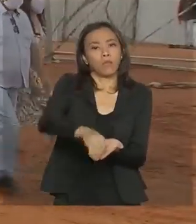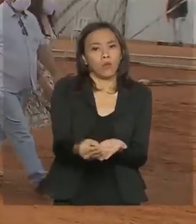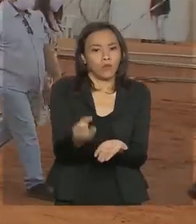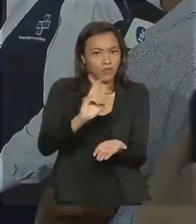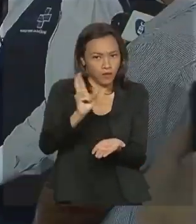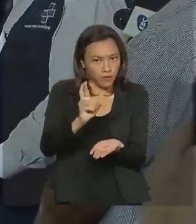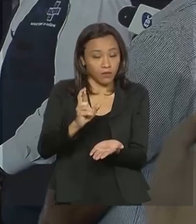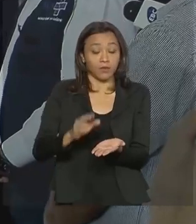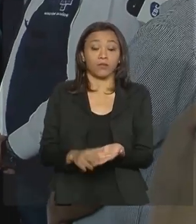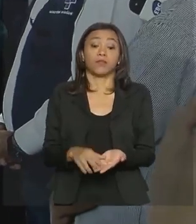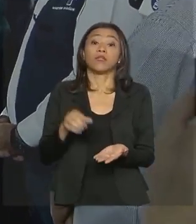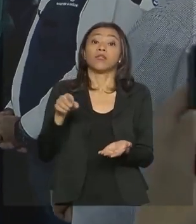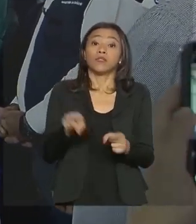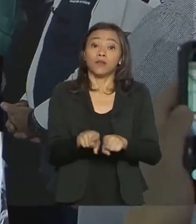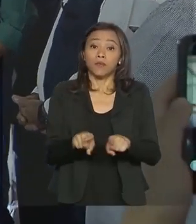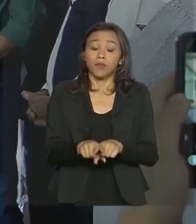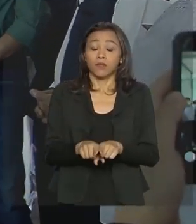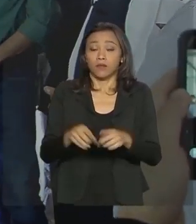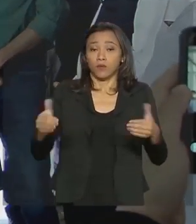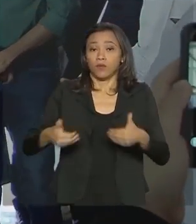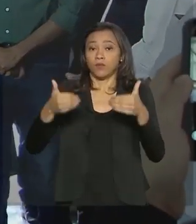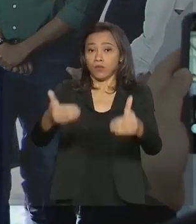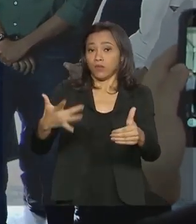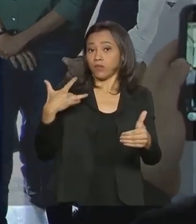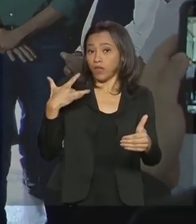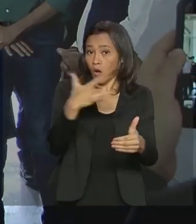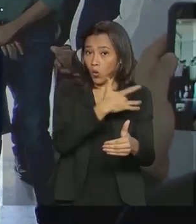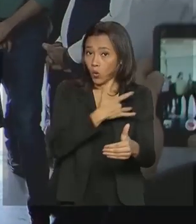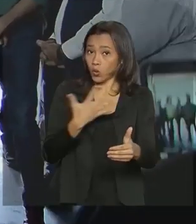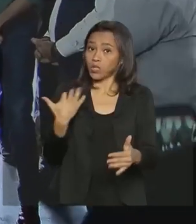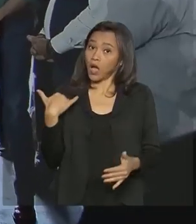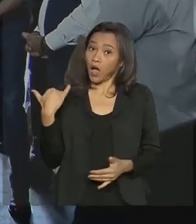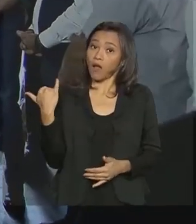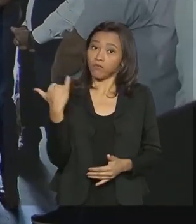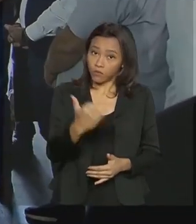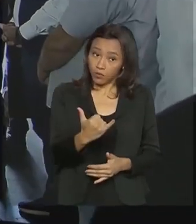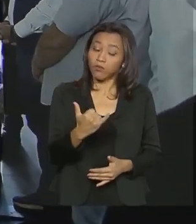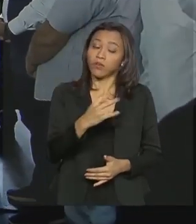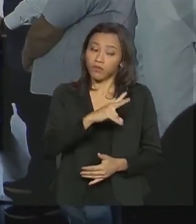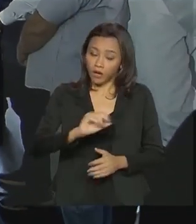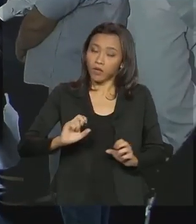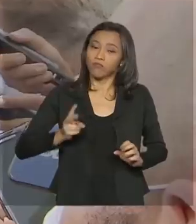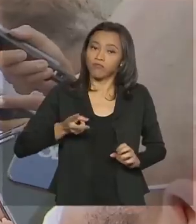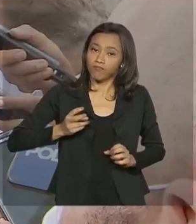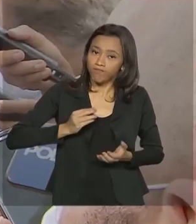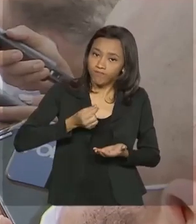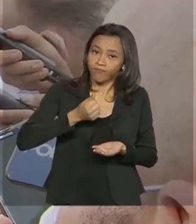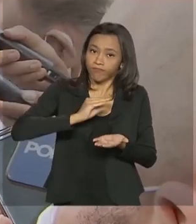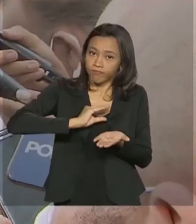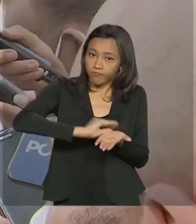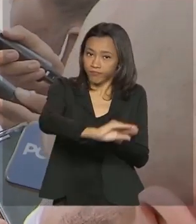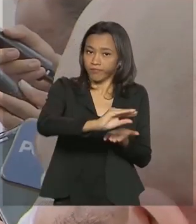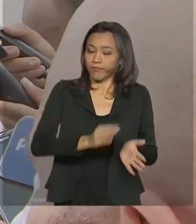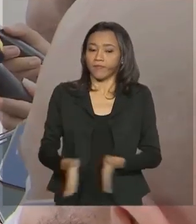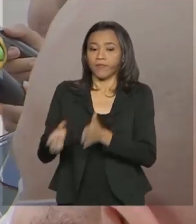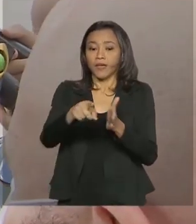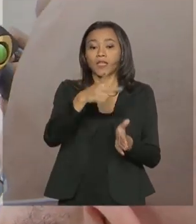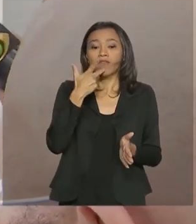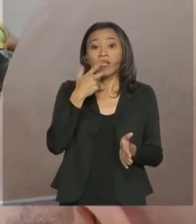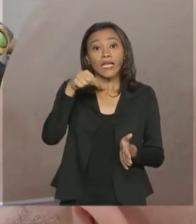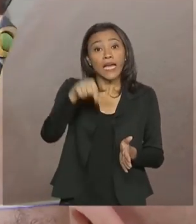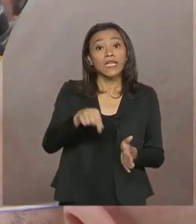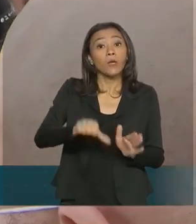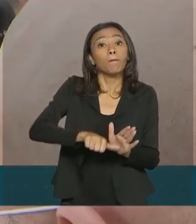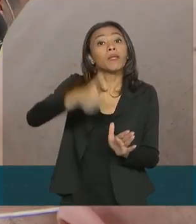de reais. Além disso, o Ministério da Saúde reforçou os repasses para o estado. Esse daqui é o piloto, é o 01